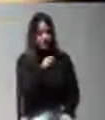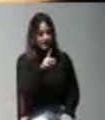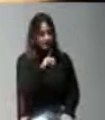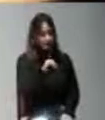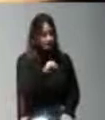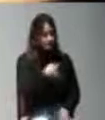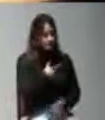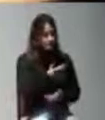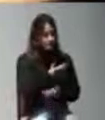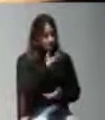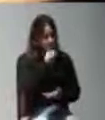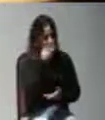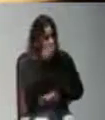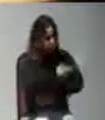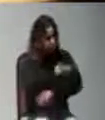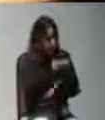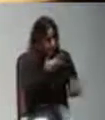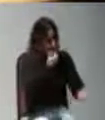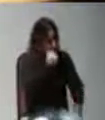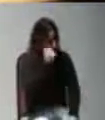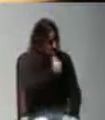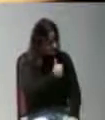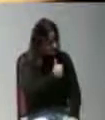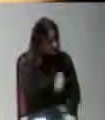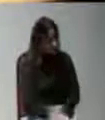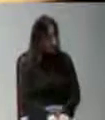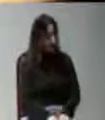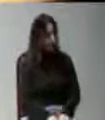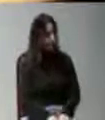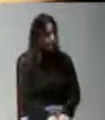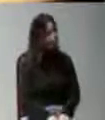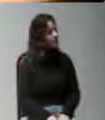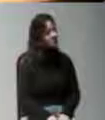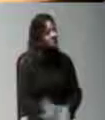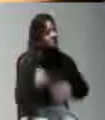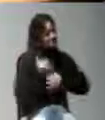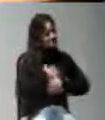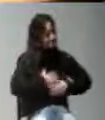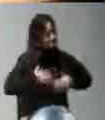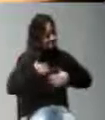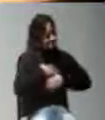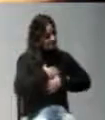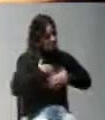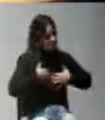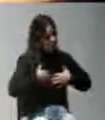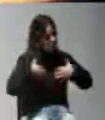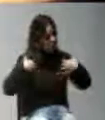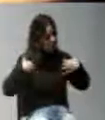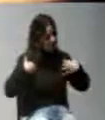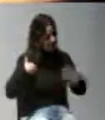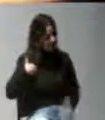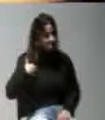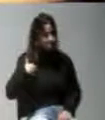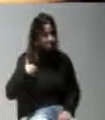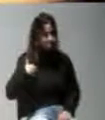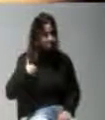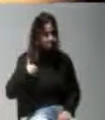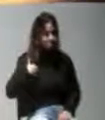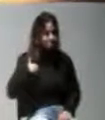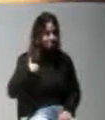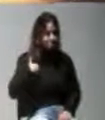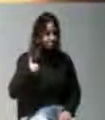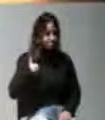Bom dia a todos e a todas. É com enorme prazer e honra que cumpro aqui a tarefa